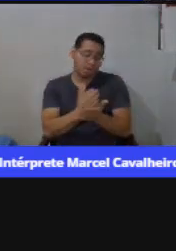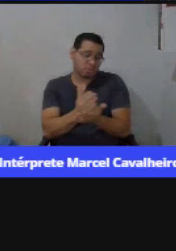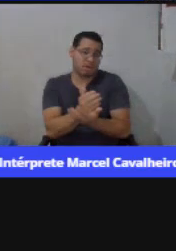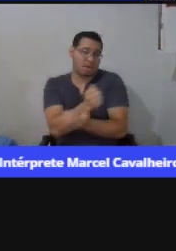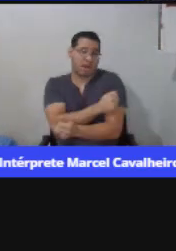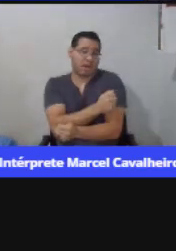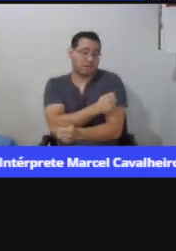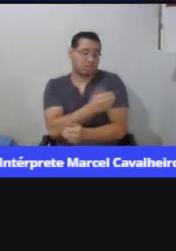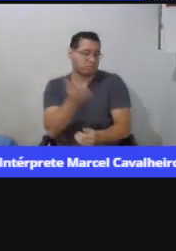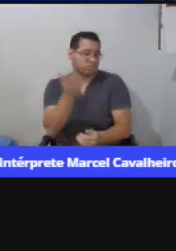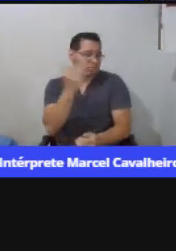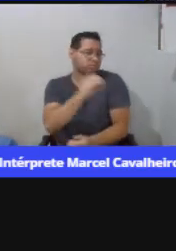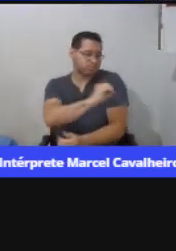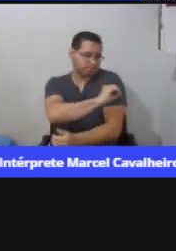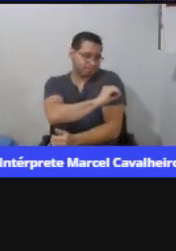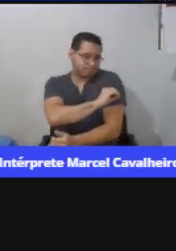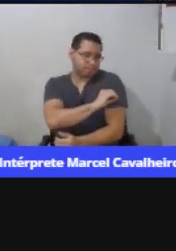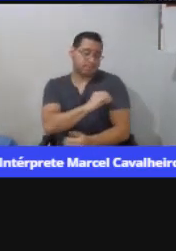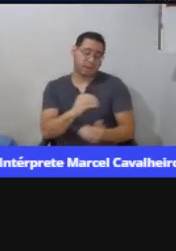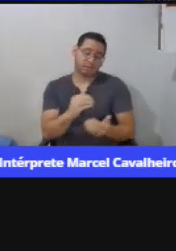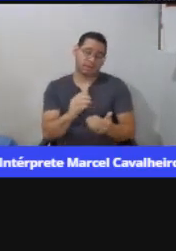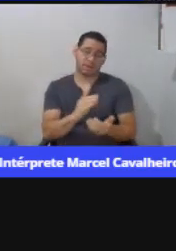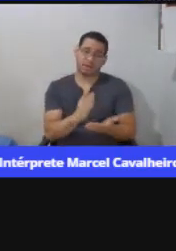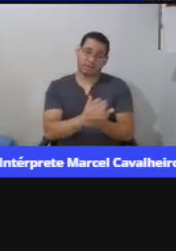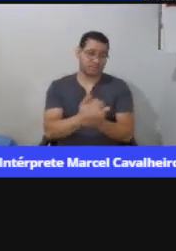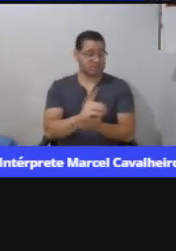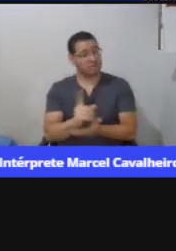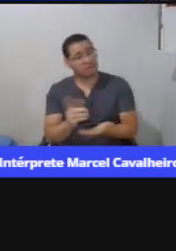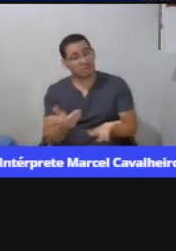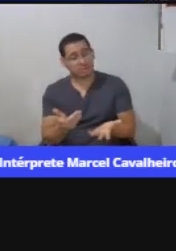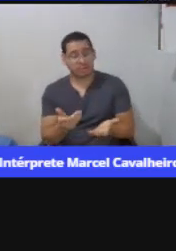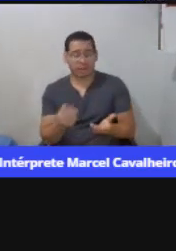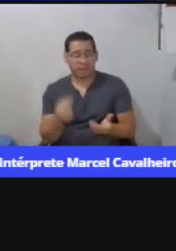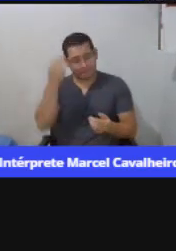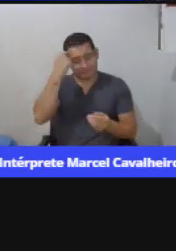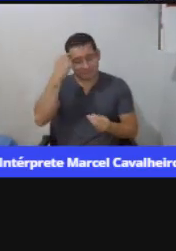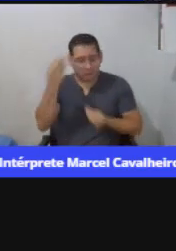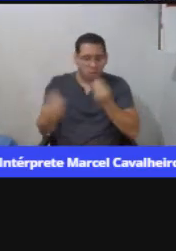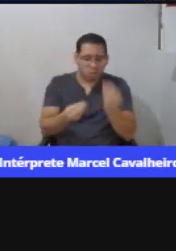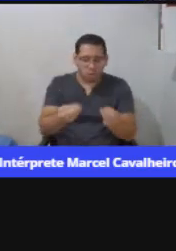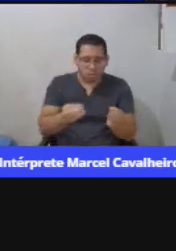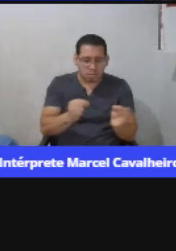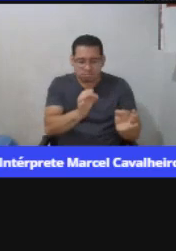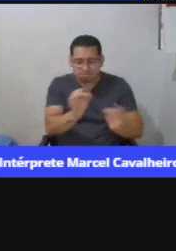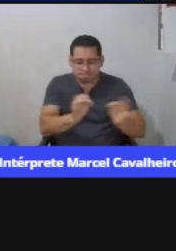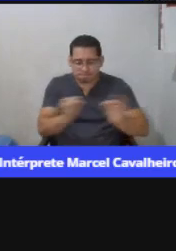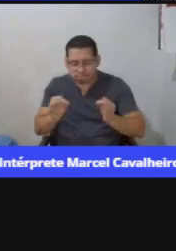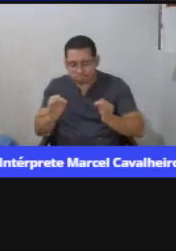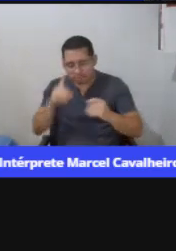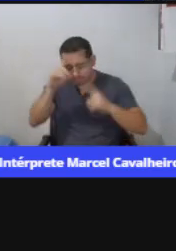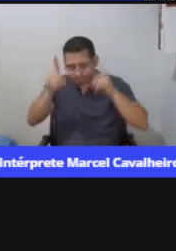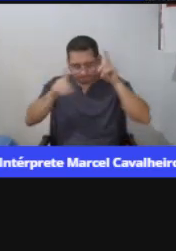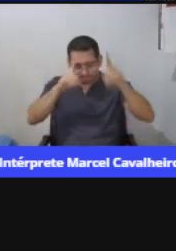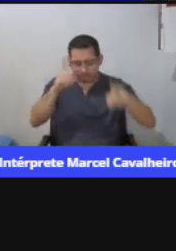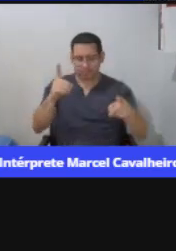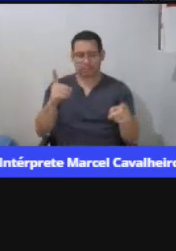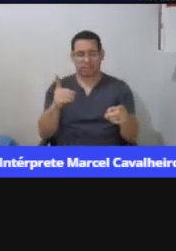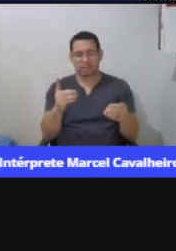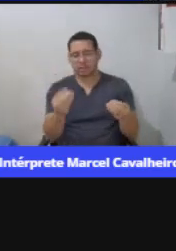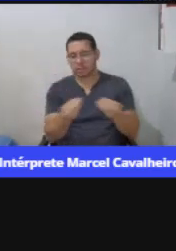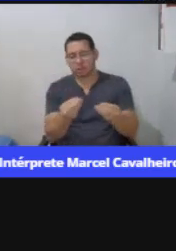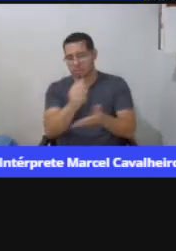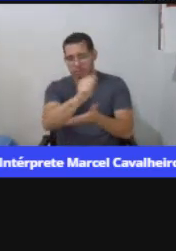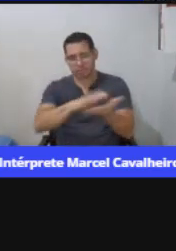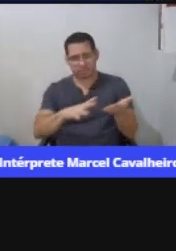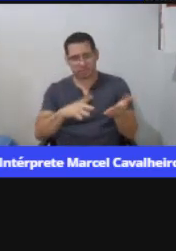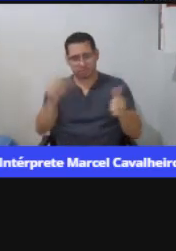precisa tomar todo esse cuidado quando a gente vai elaborar alguma diagnóstico, algum material para esses alunos. E